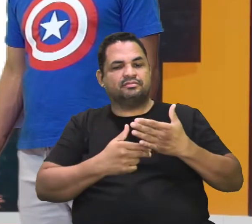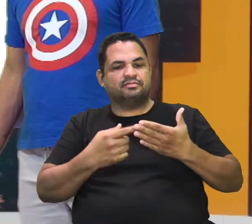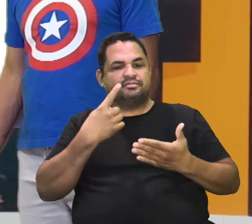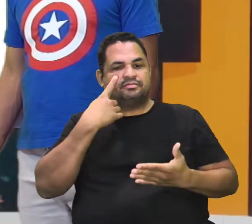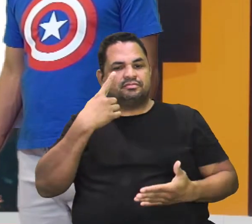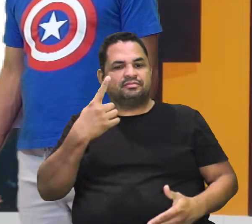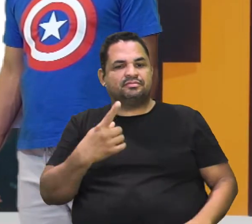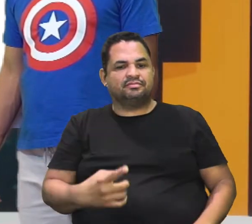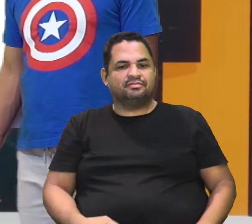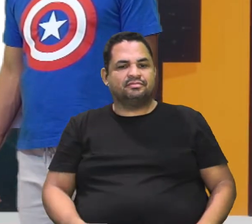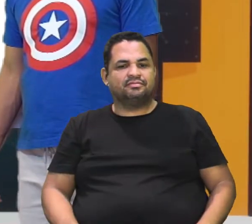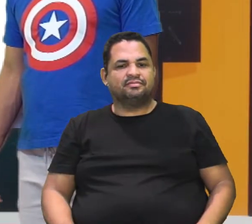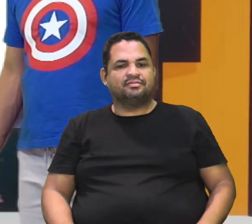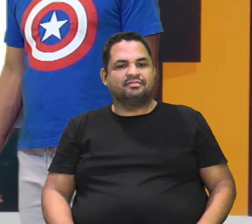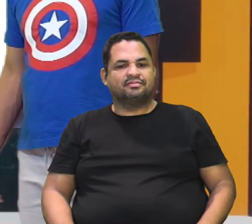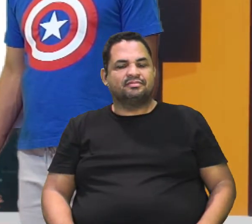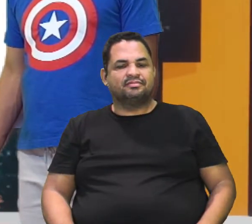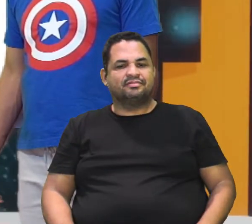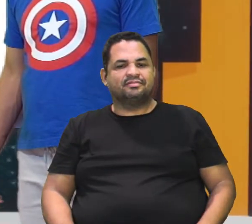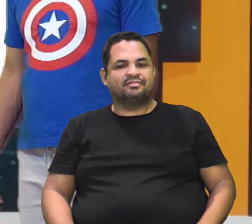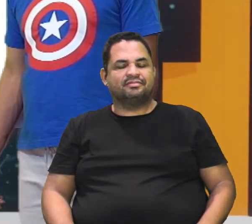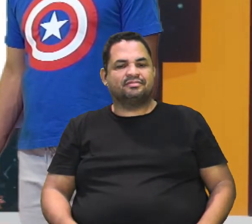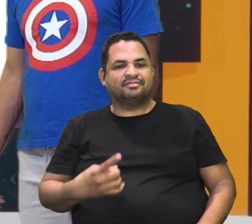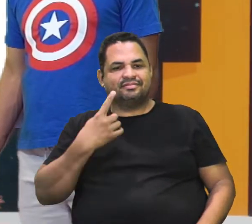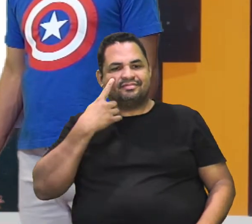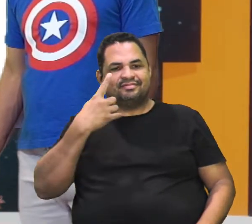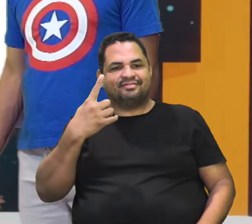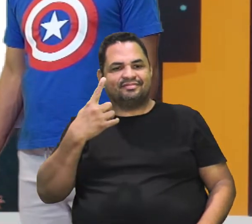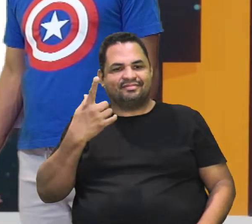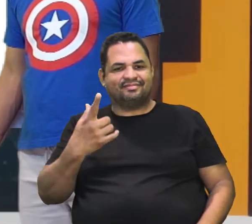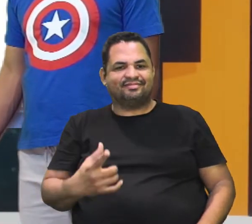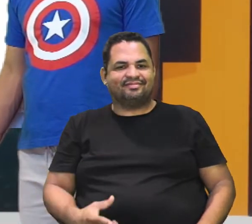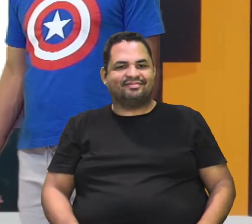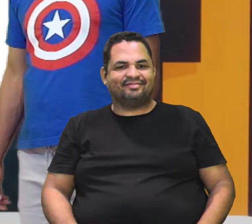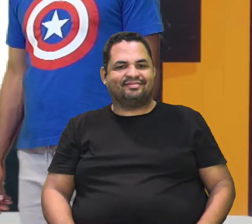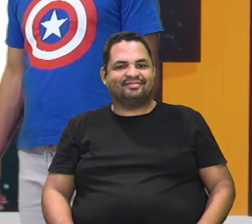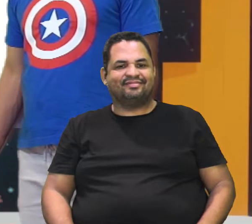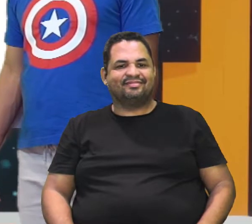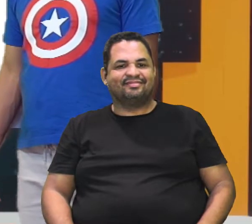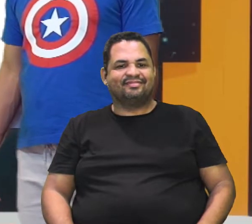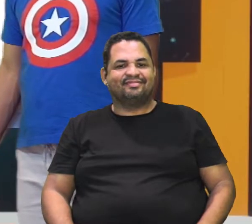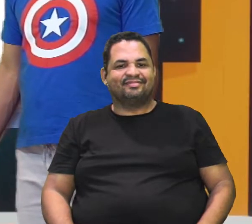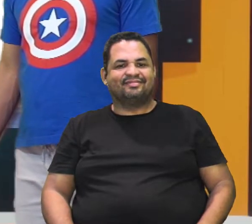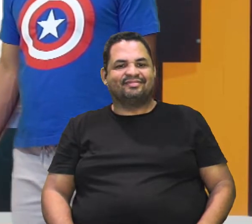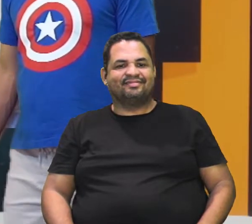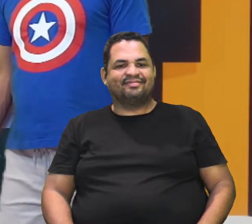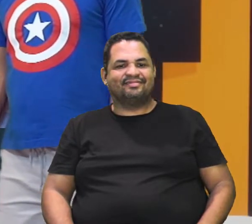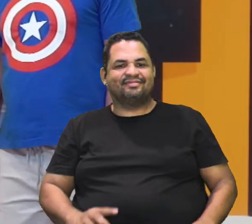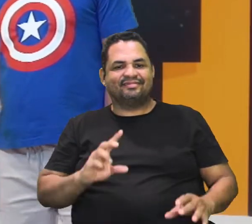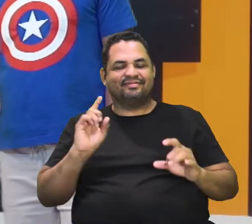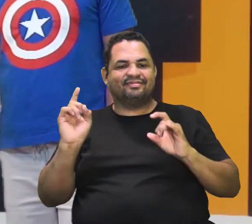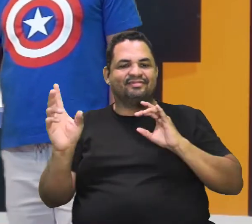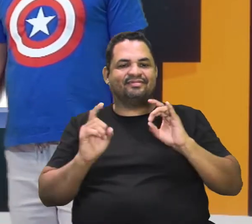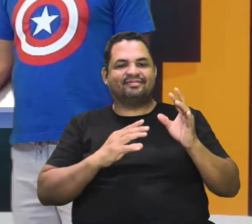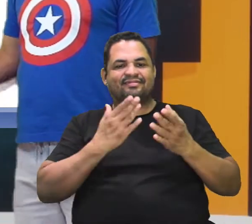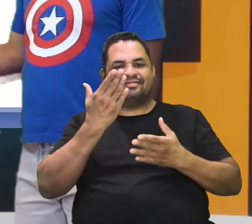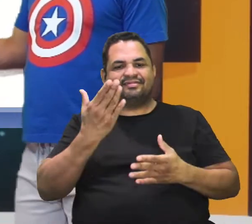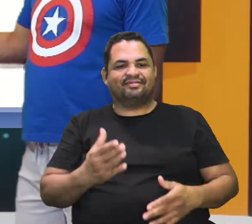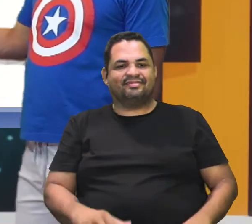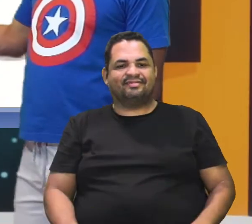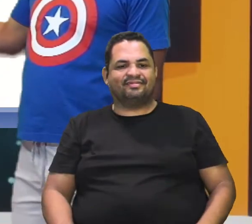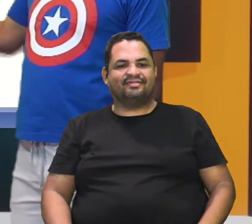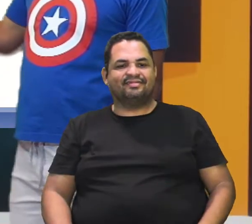deixa chegar no primeiro quadrante, a gente visualiza o triângulo retângulo, professor, mas aqui o triângulo retângulo, entendeu? Em cada quadrante, né, ele